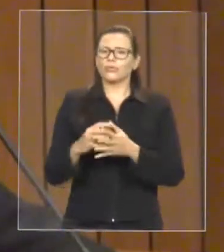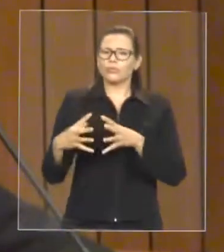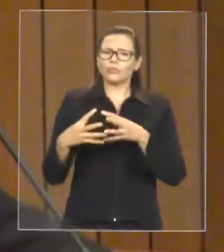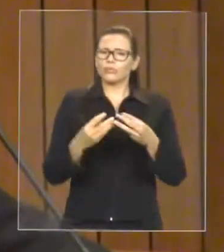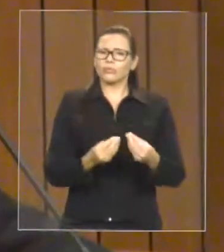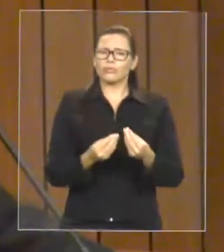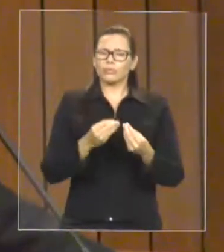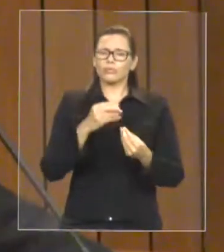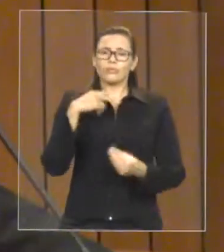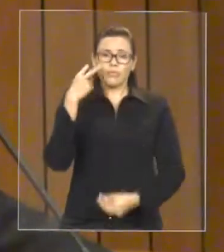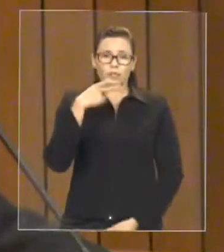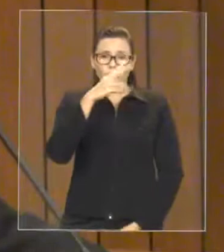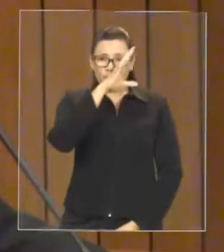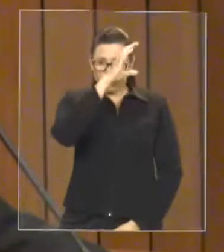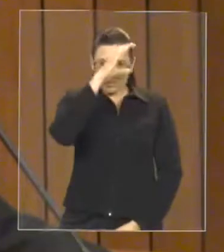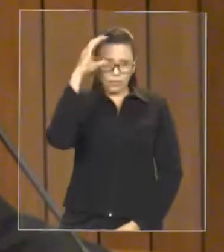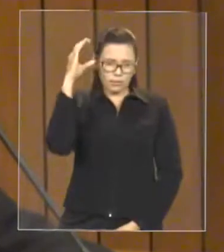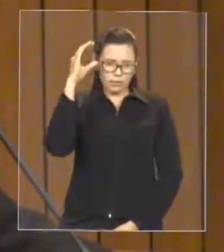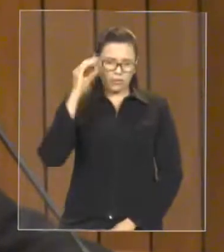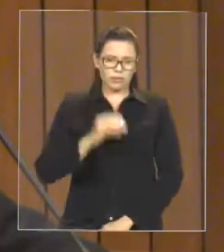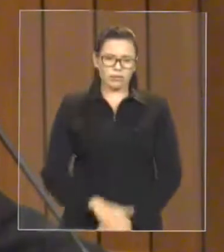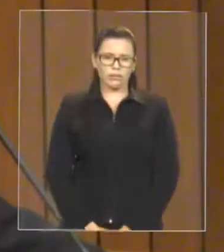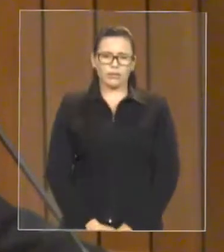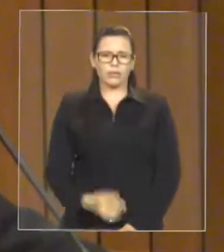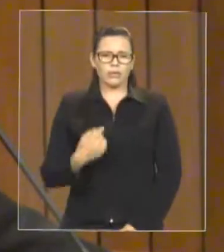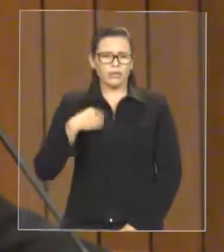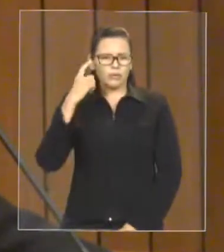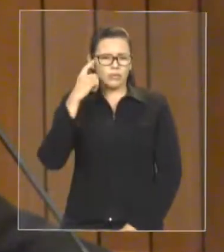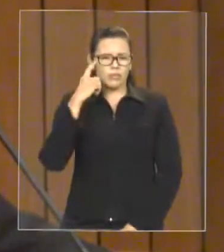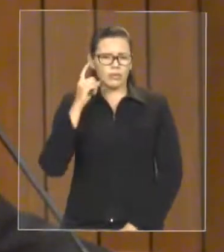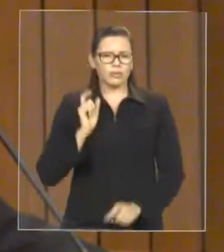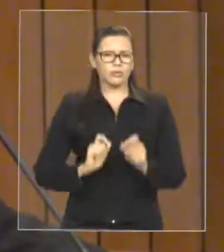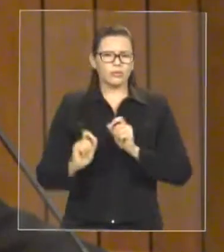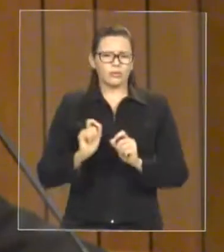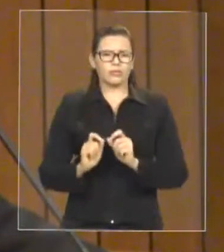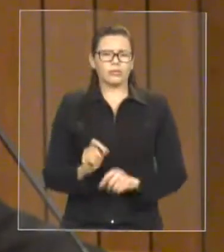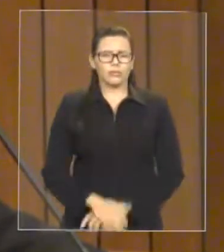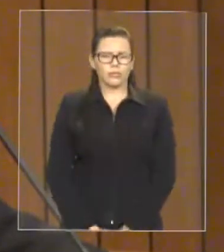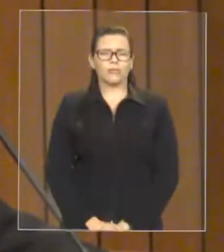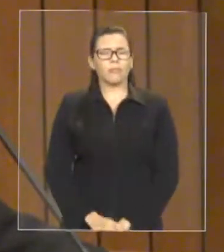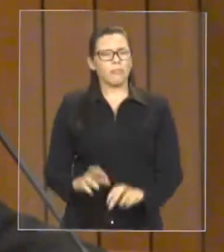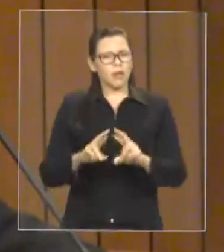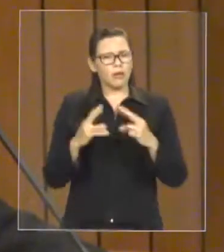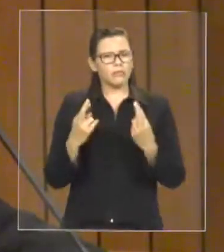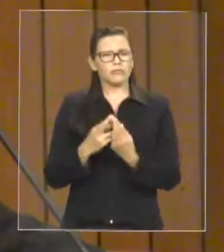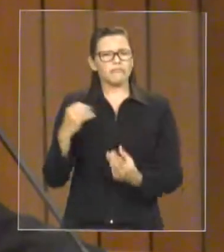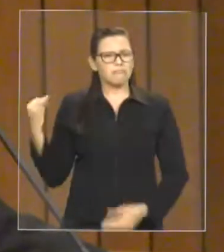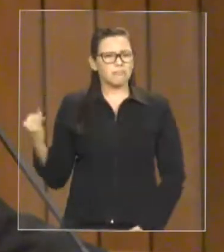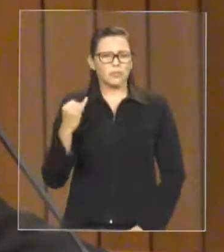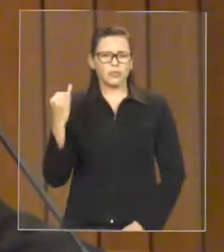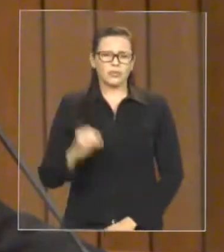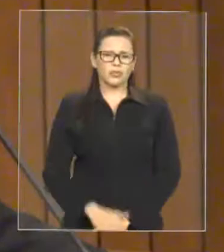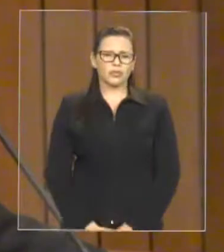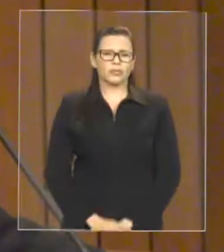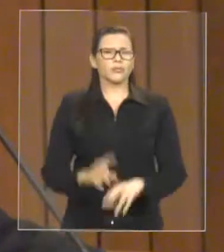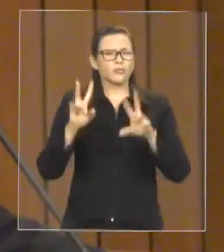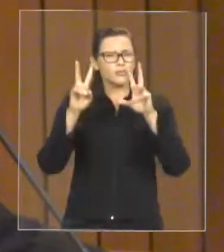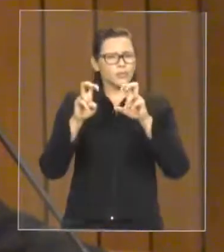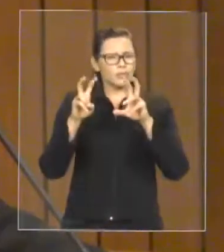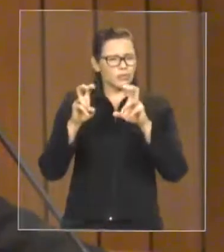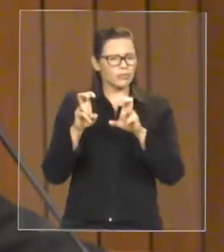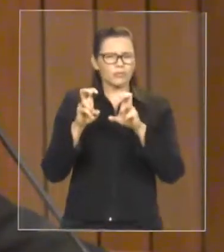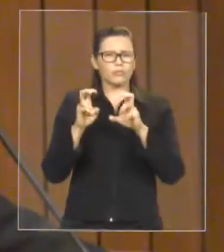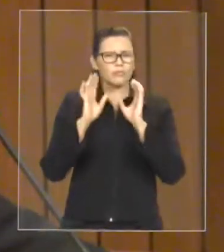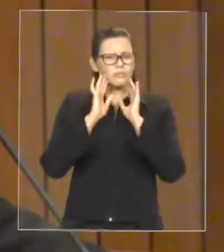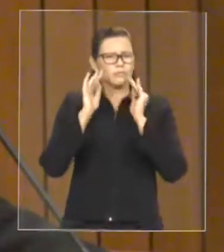tem que ser tratado, deputado, tem que ser tratado todos os assuntos, as ações relacionadas à política